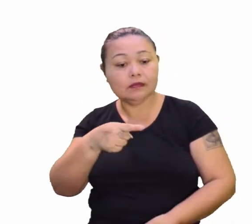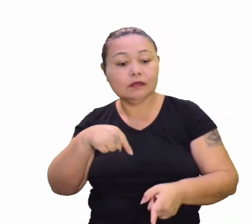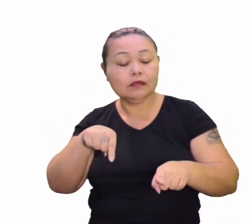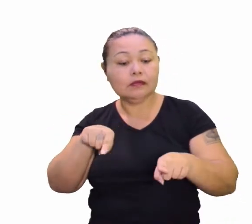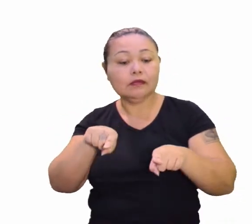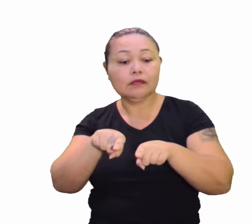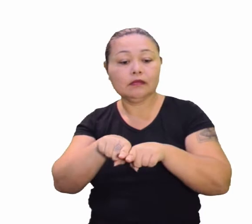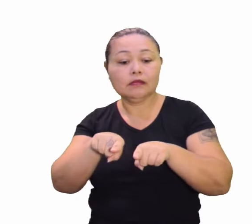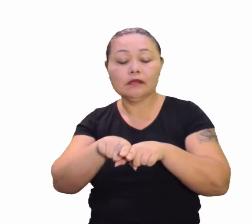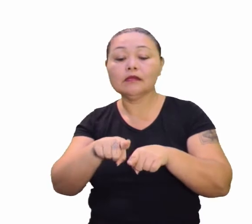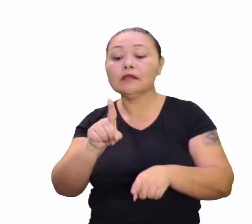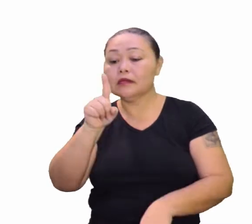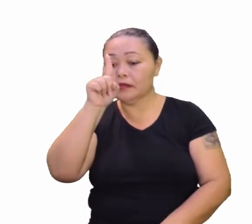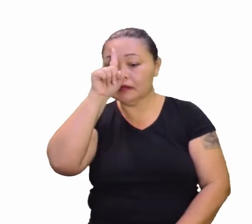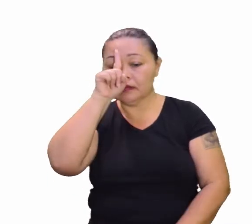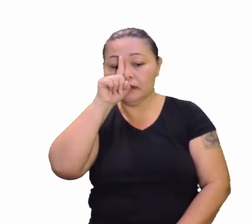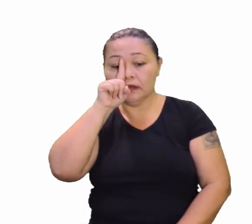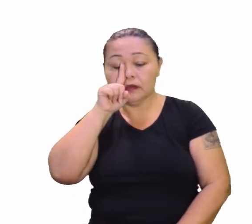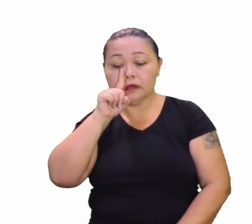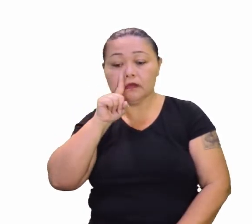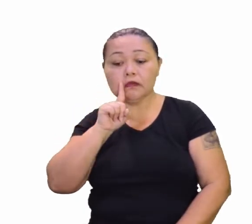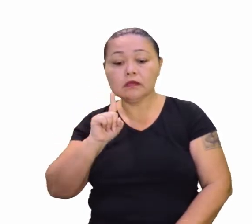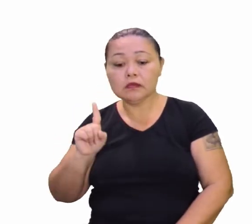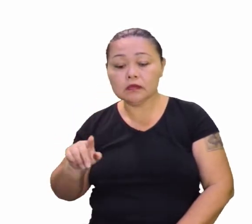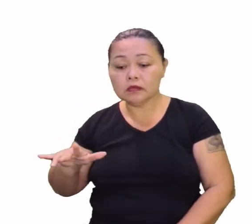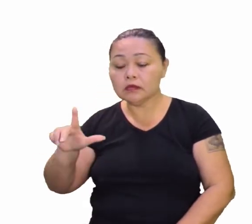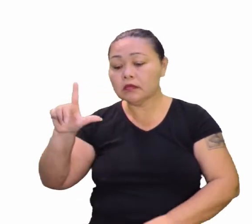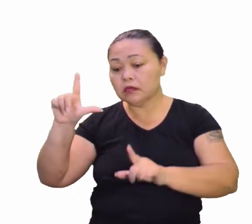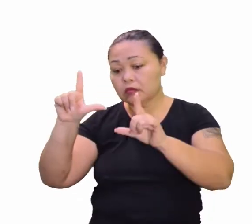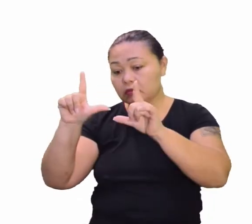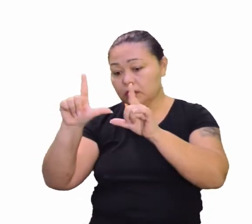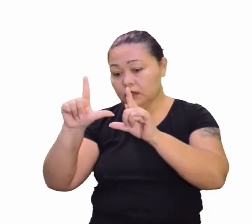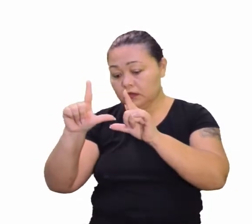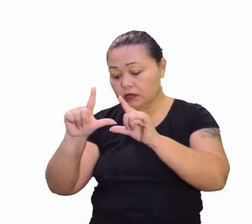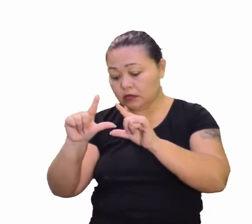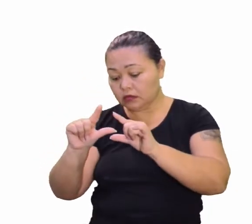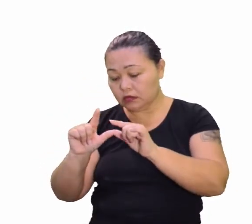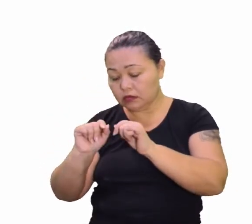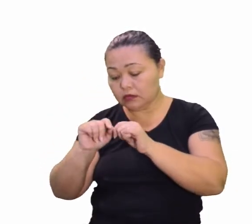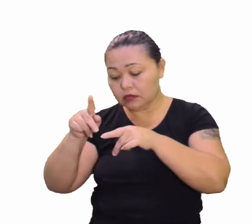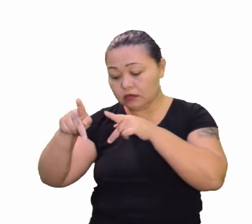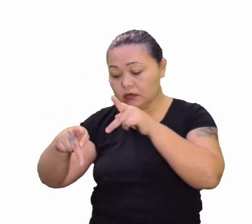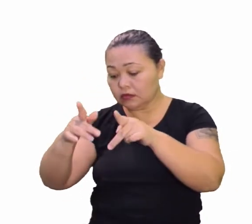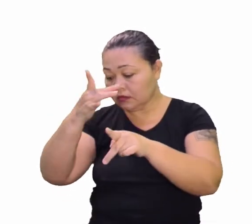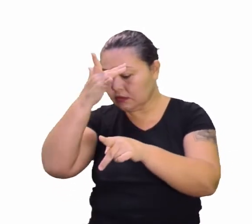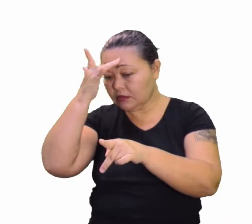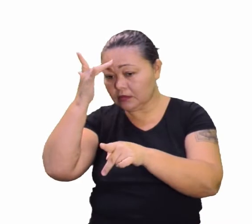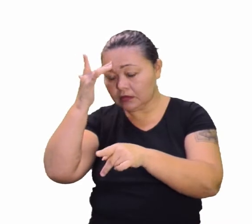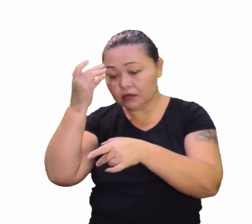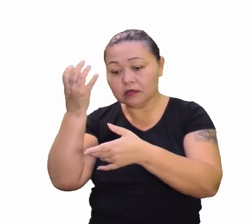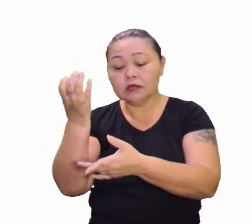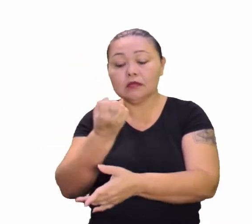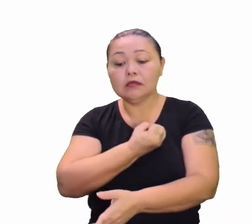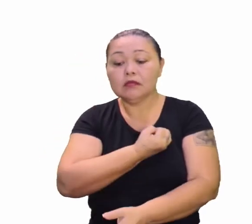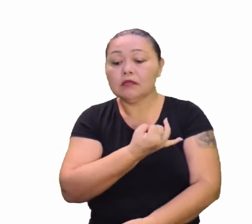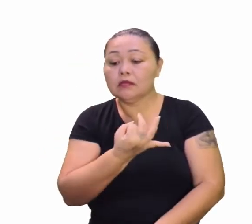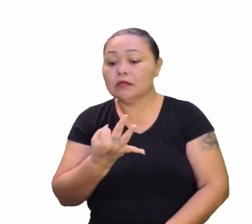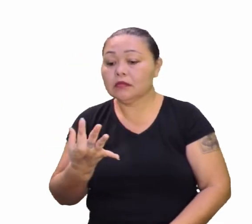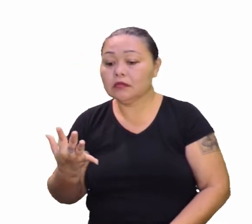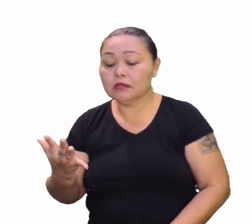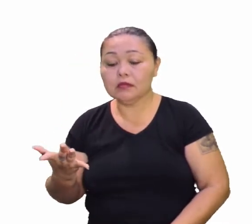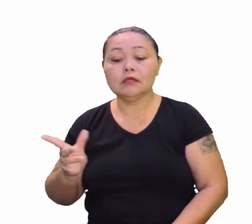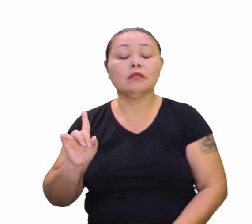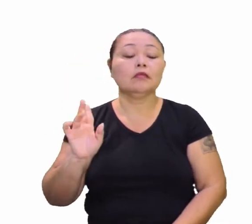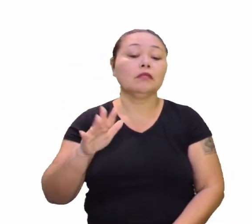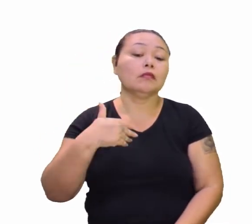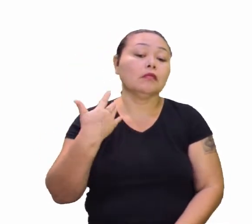E nessa área de amarelo, a gente vai encontrar menor concentração populacional. Beleza. Então, conclui